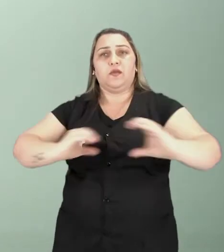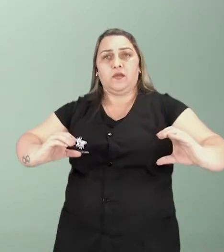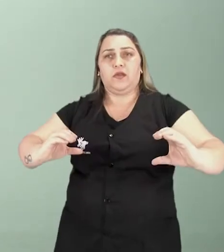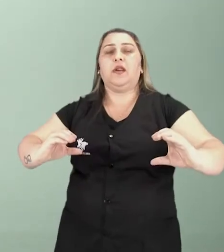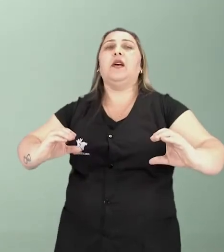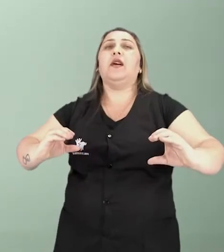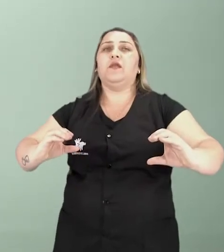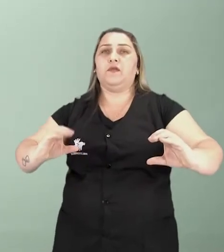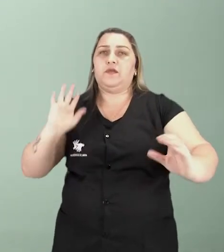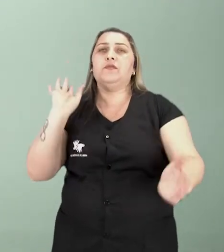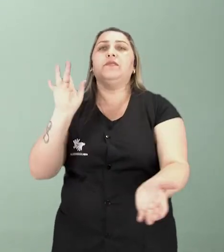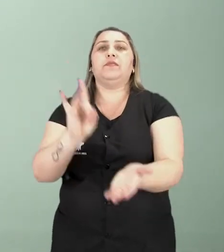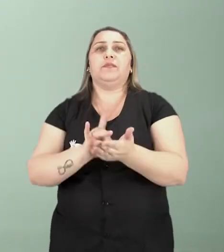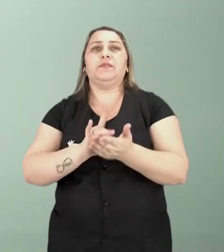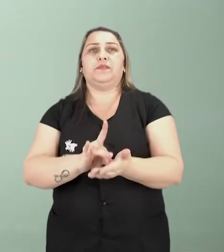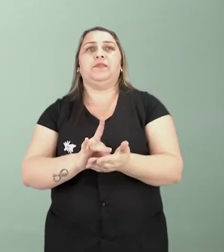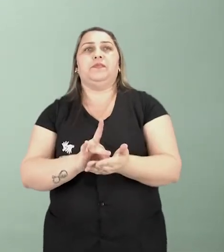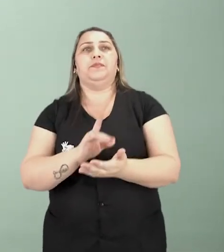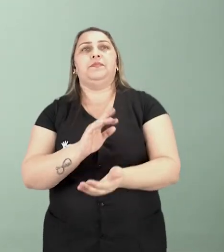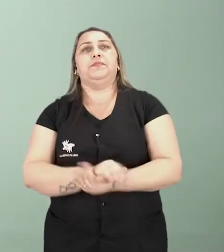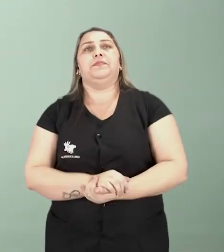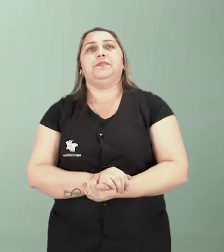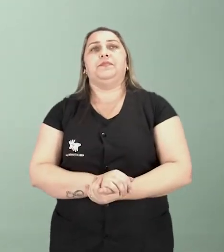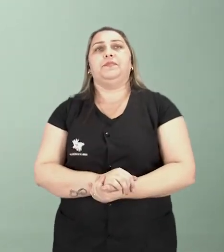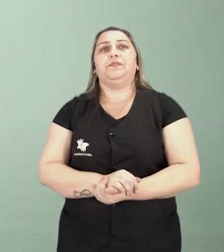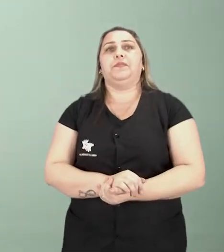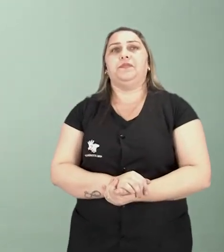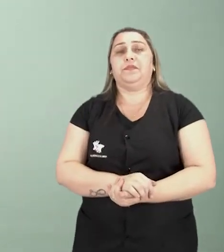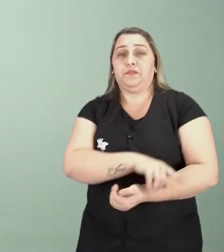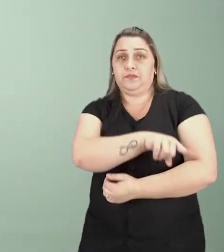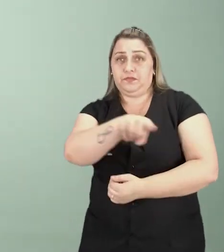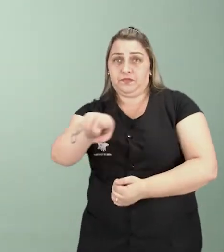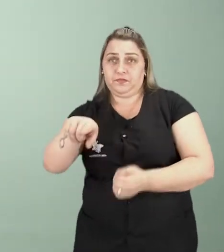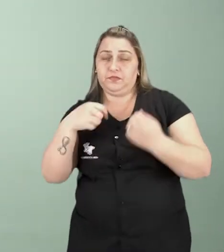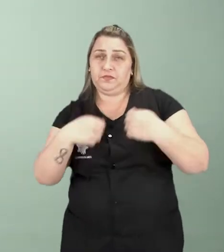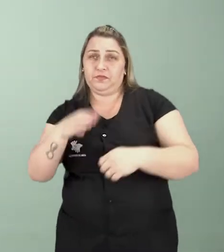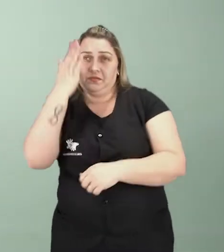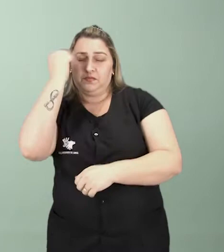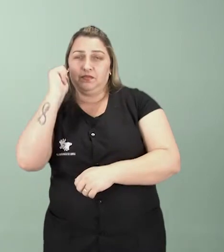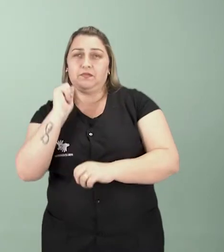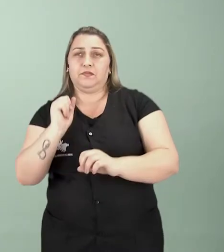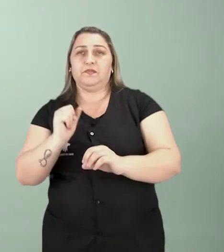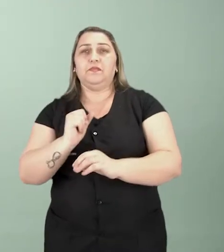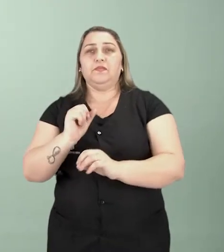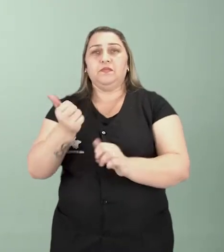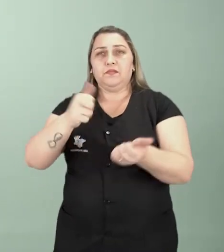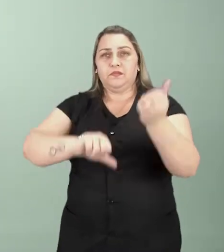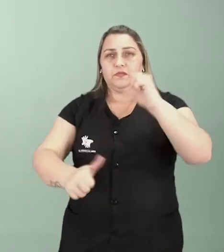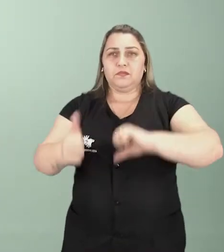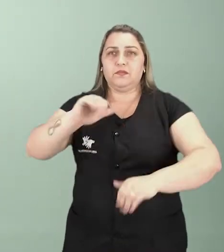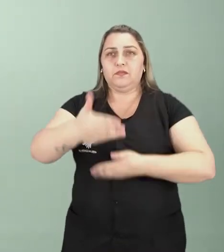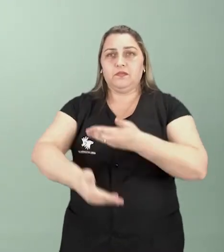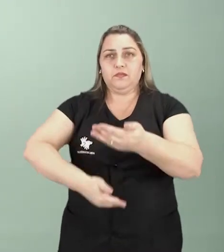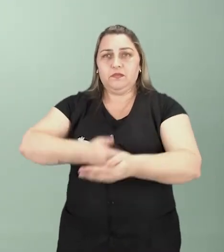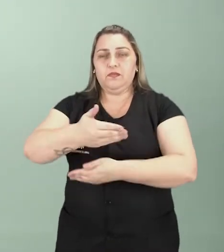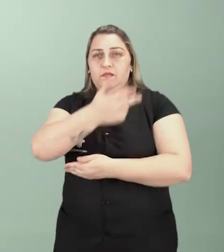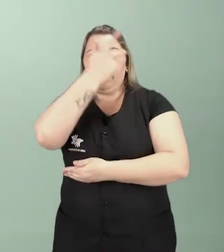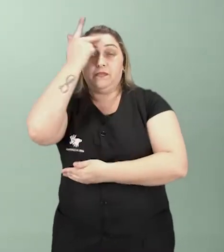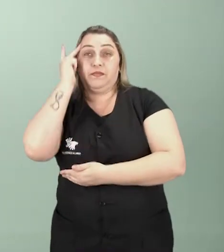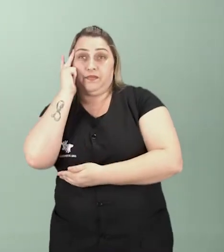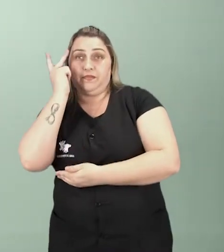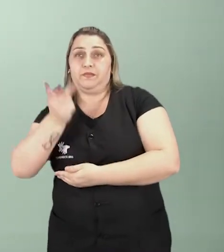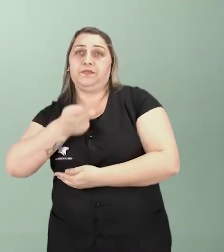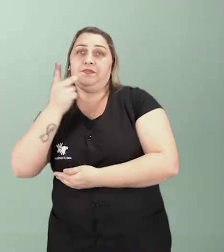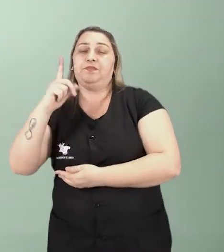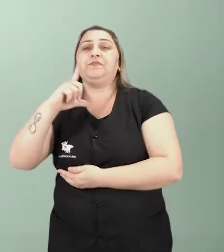informação verdadeira, tá? E aí, vocês têm que saber avaliar esse envolvimento que essa pessoa que está